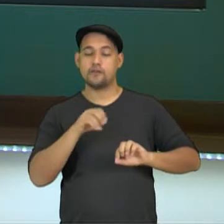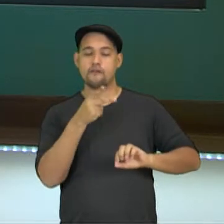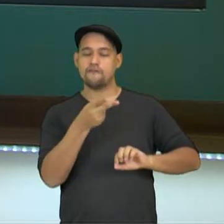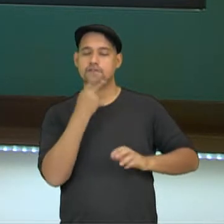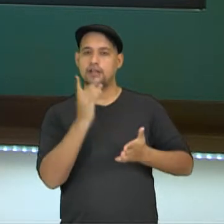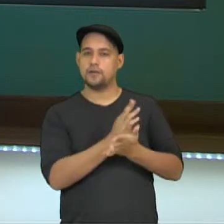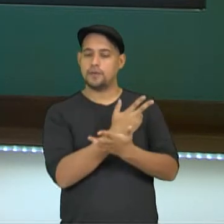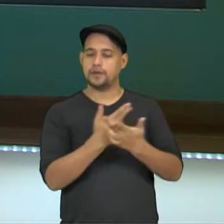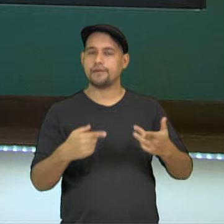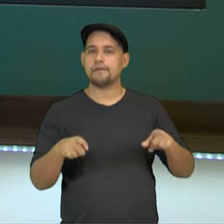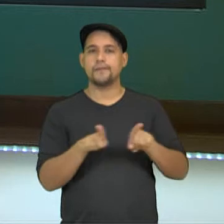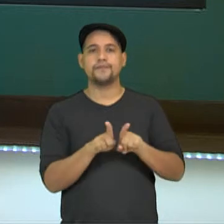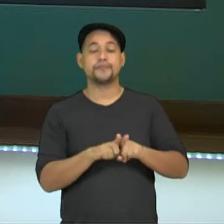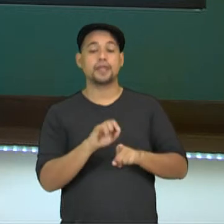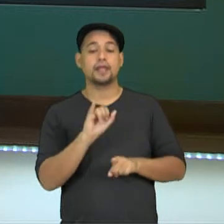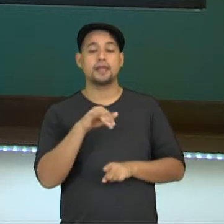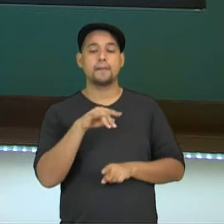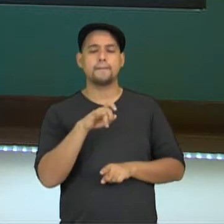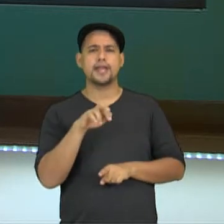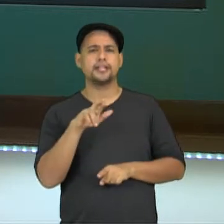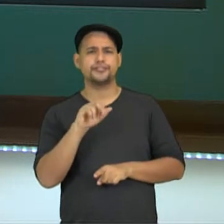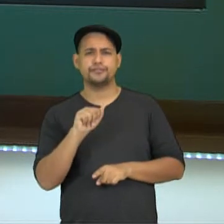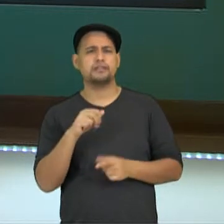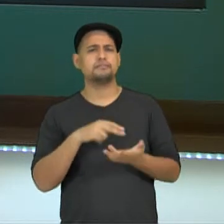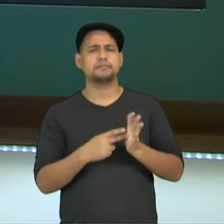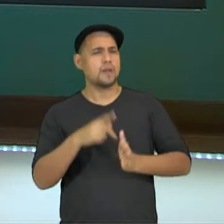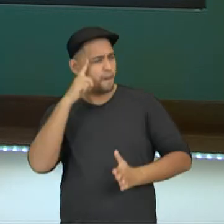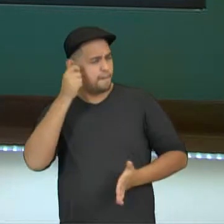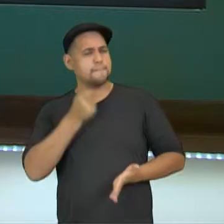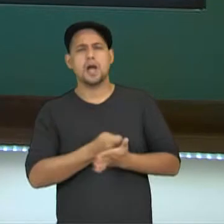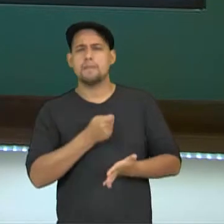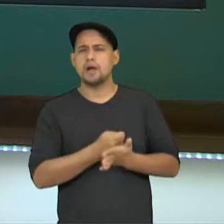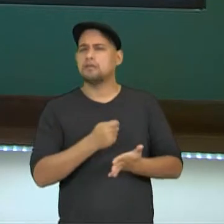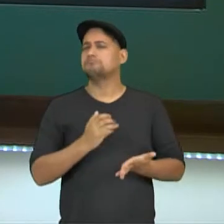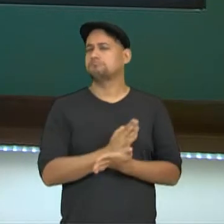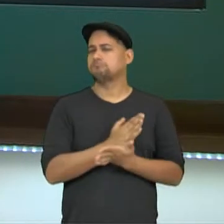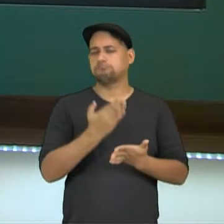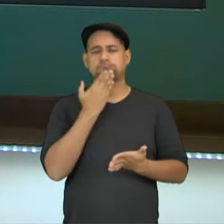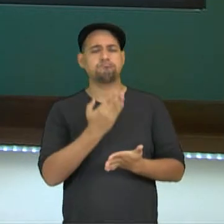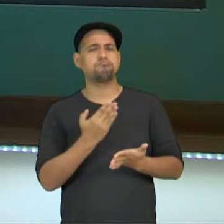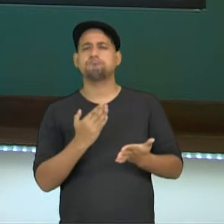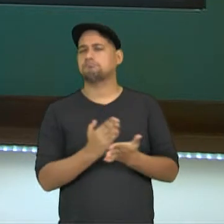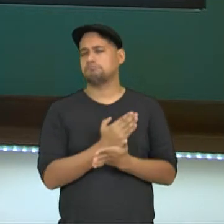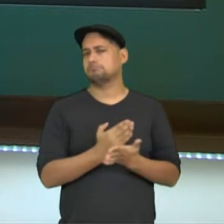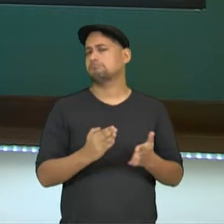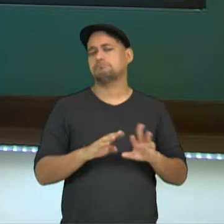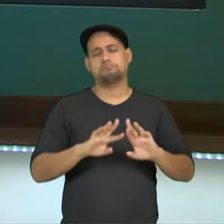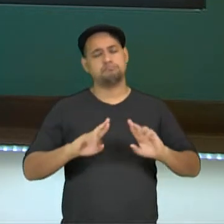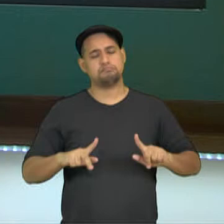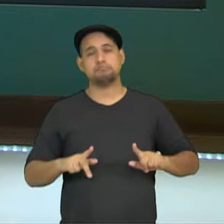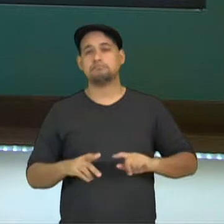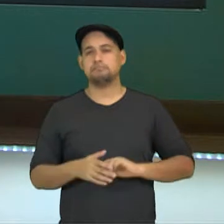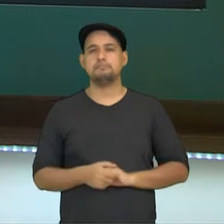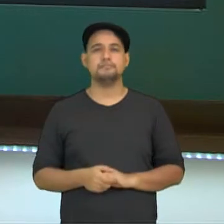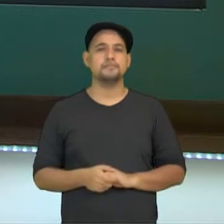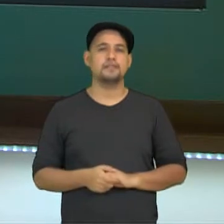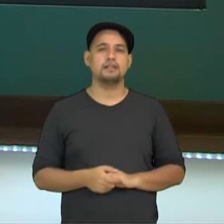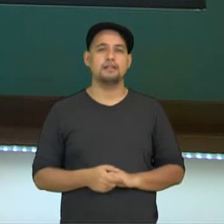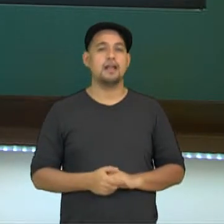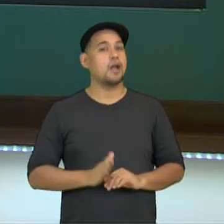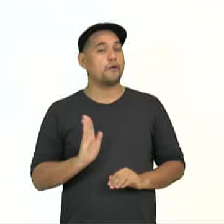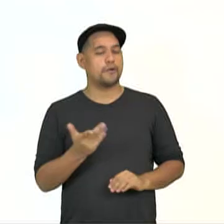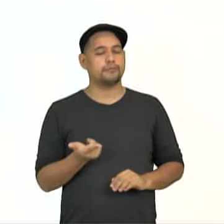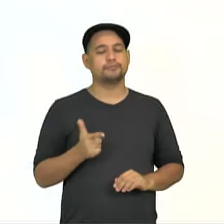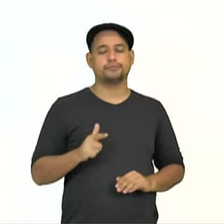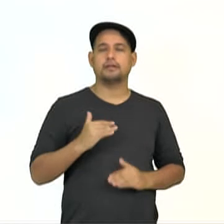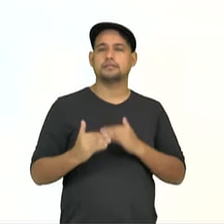algo, e imperativas, aquele tipo de frase que expressa uma ordem, um apelo, um pedido. Vamos